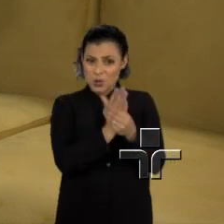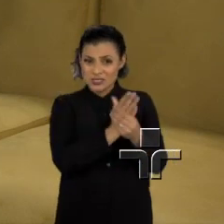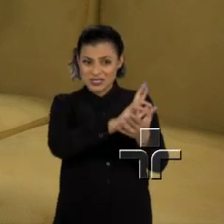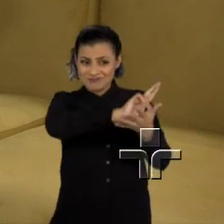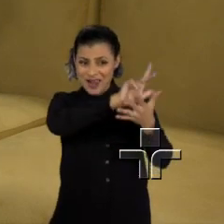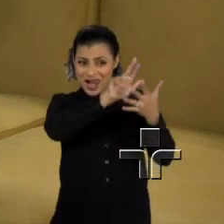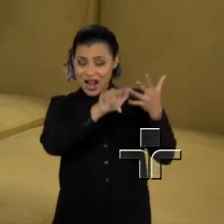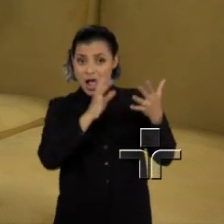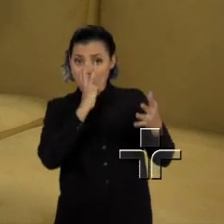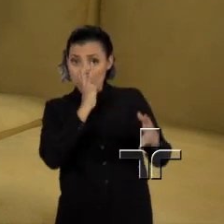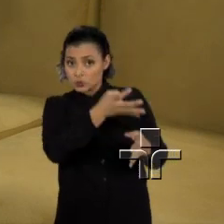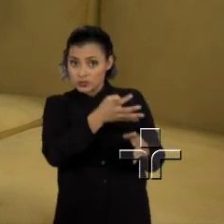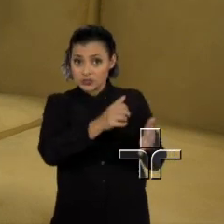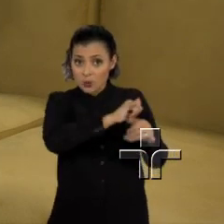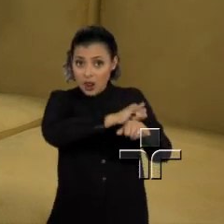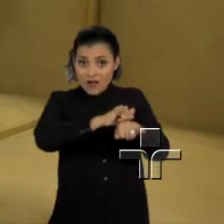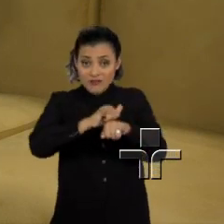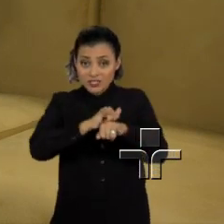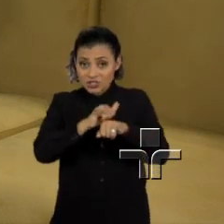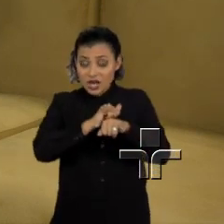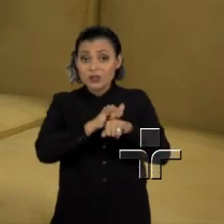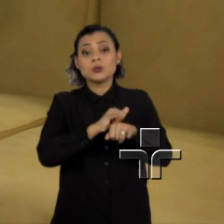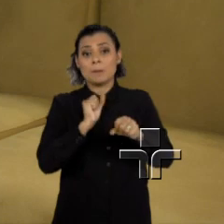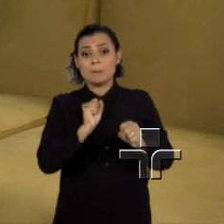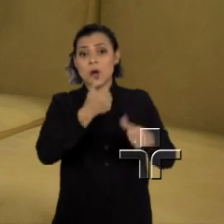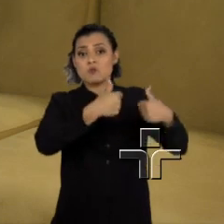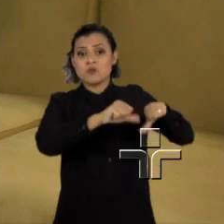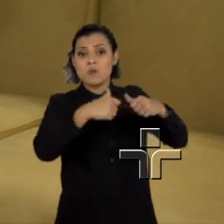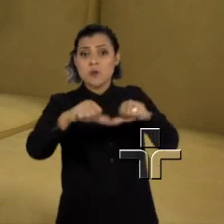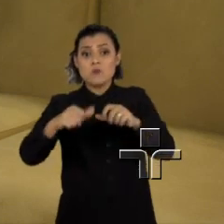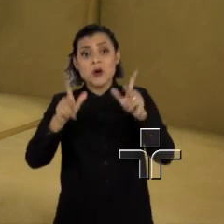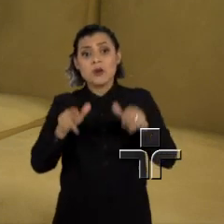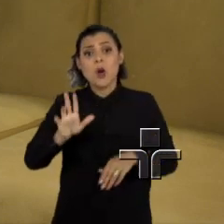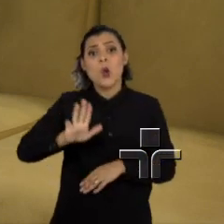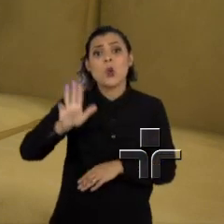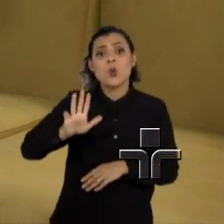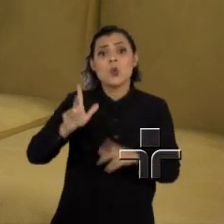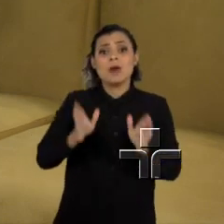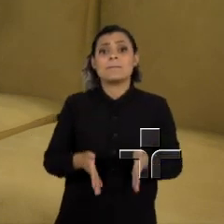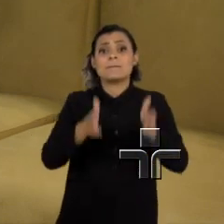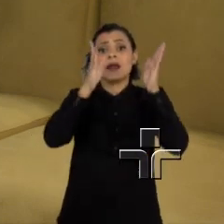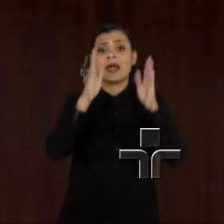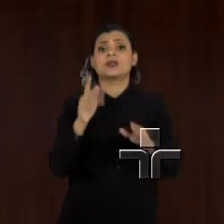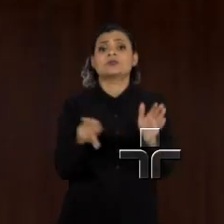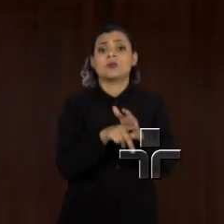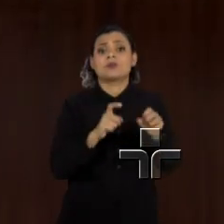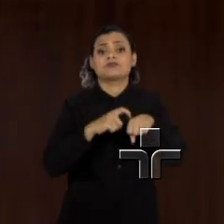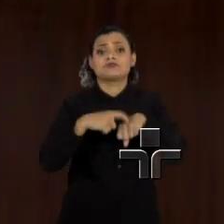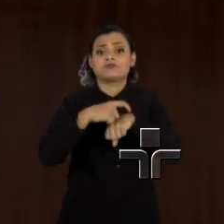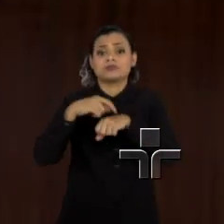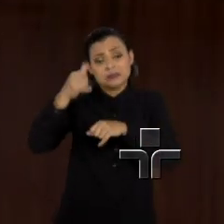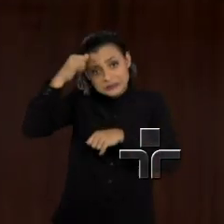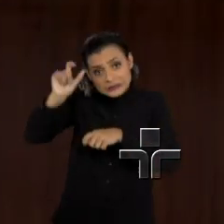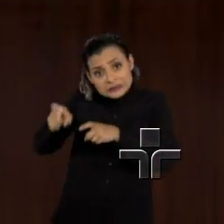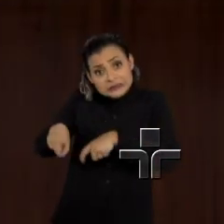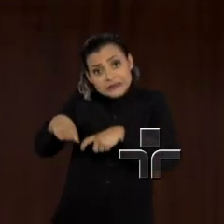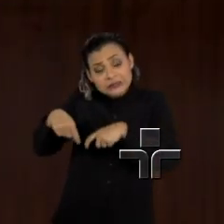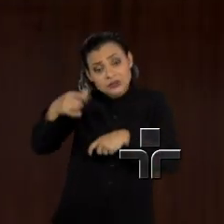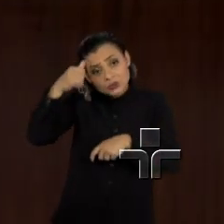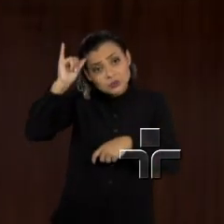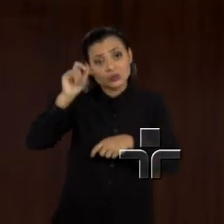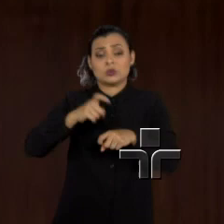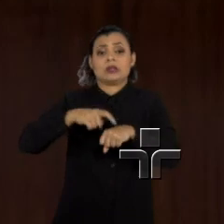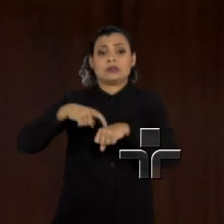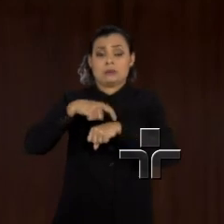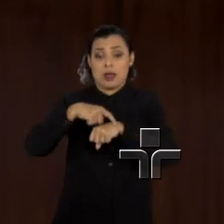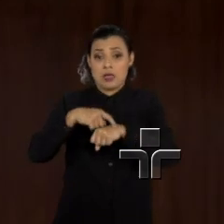das condenações da Lava Jato, inclusive a do ex-presidente Lula no caso do sítio de Atibaia. A decisão da segunda turma